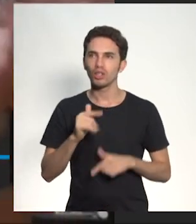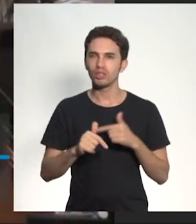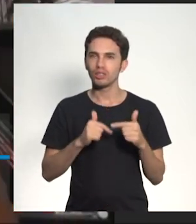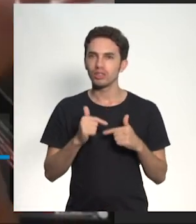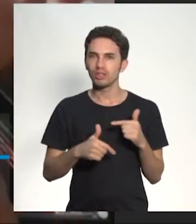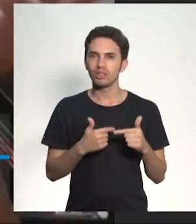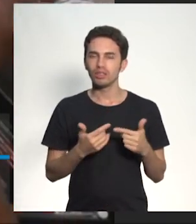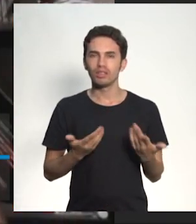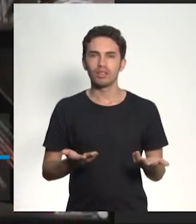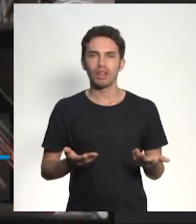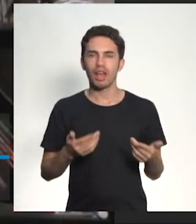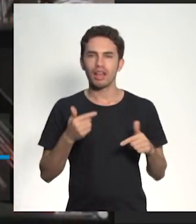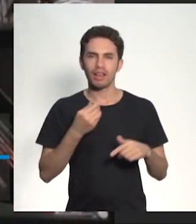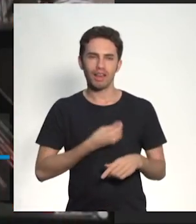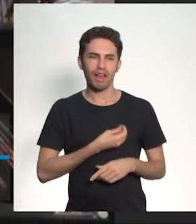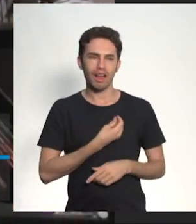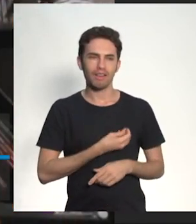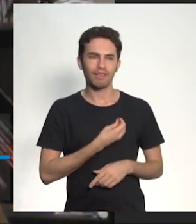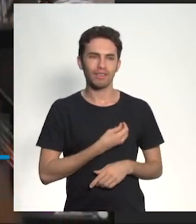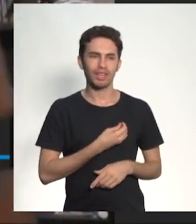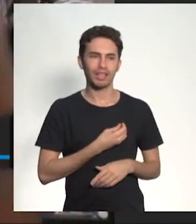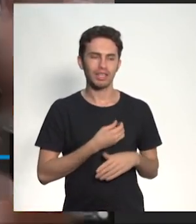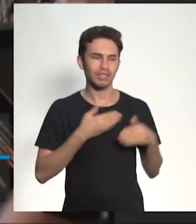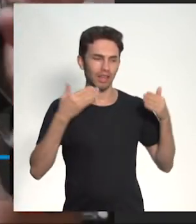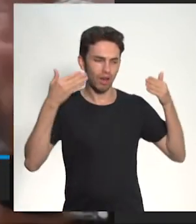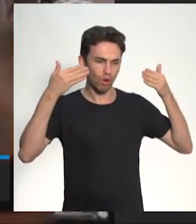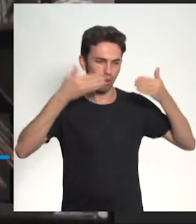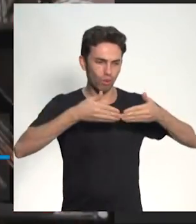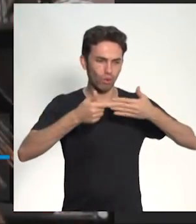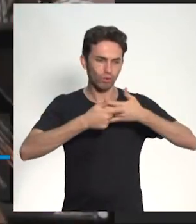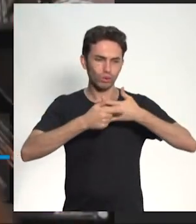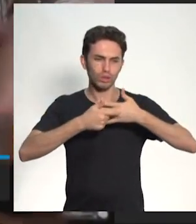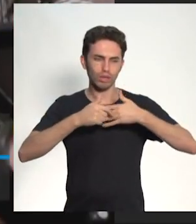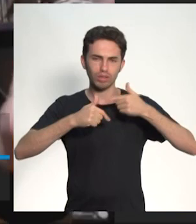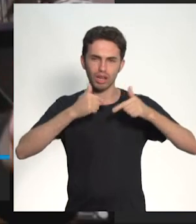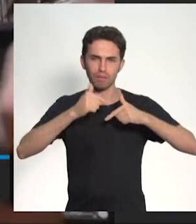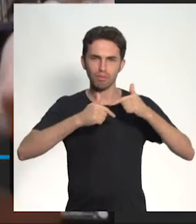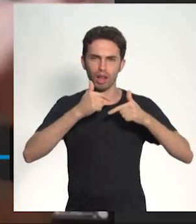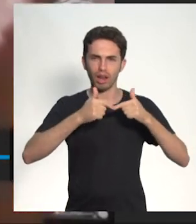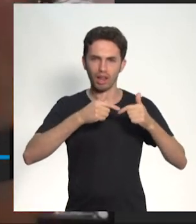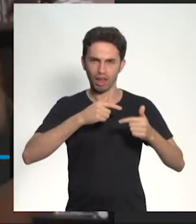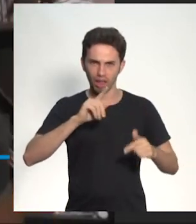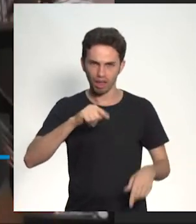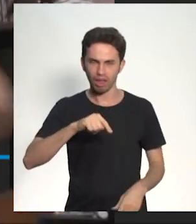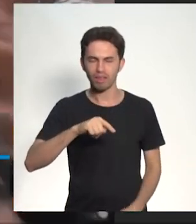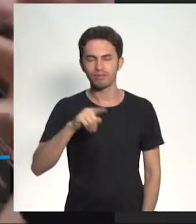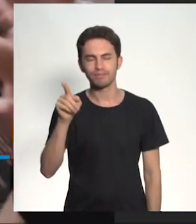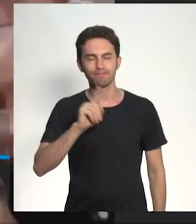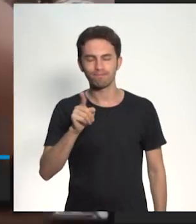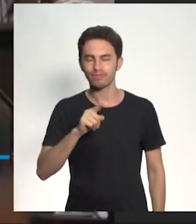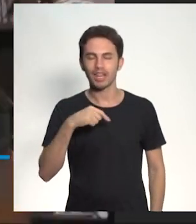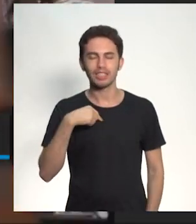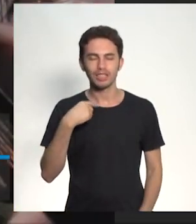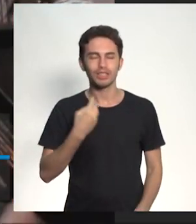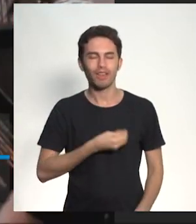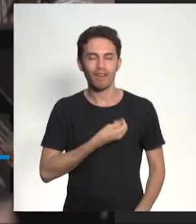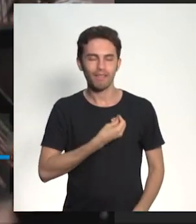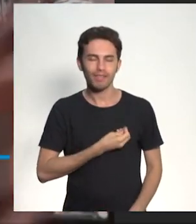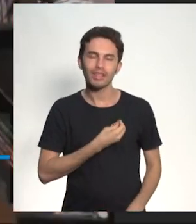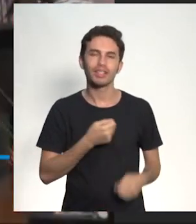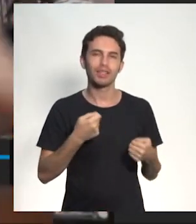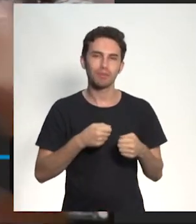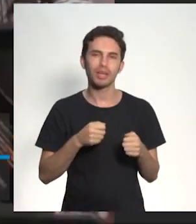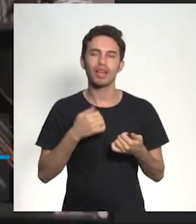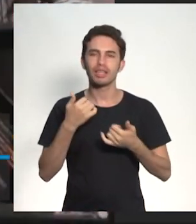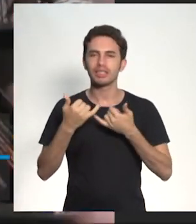né? O trabalho ele não deve ser a única função e a única coisa que a gente faz na nossa vida, porque a gente também tem direito ao lazer, a gente